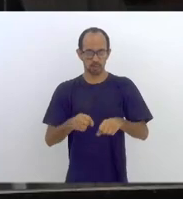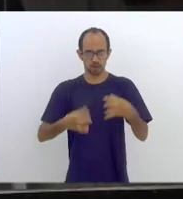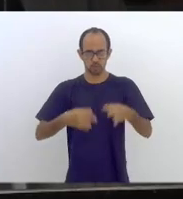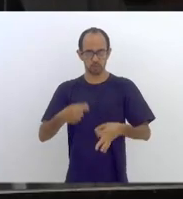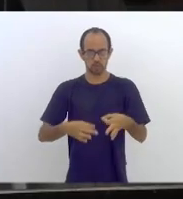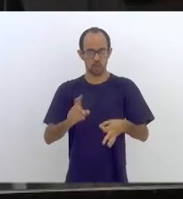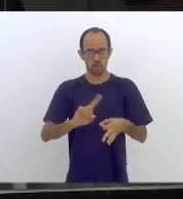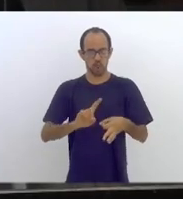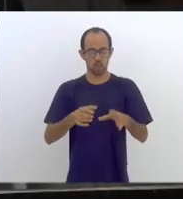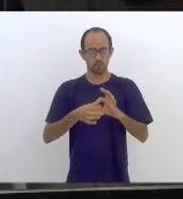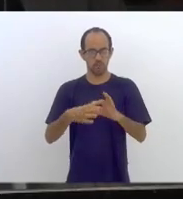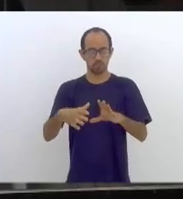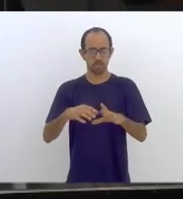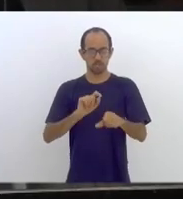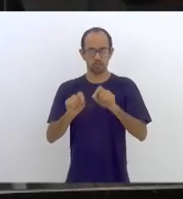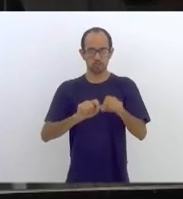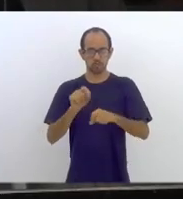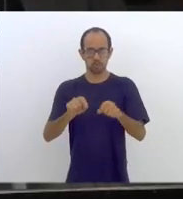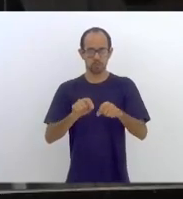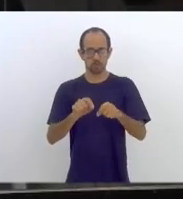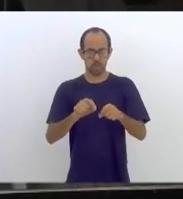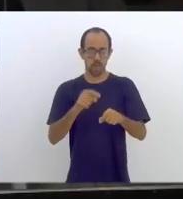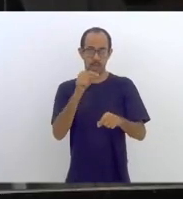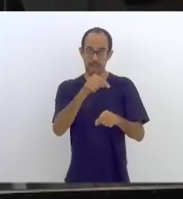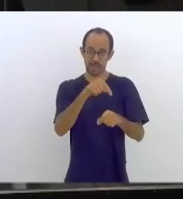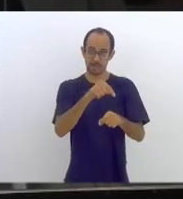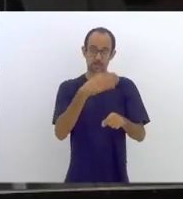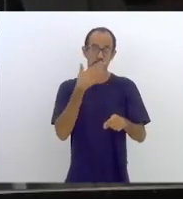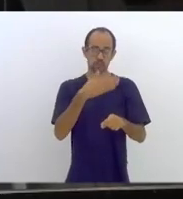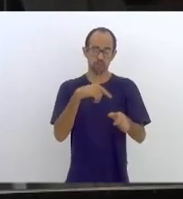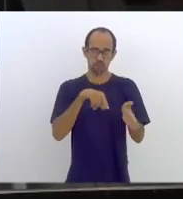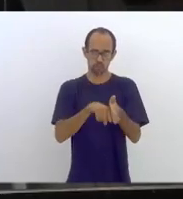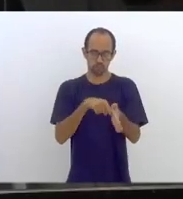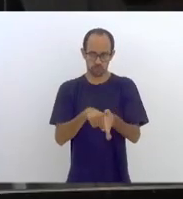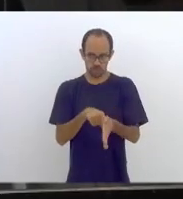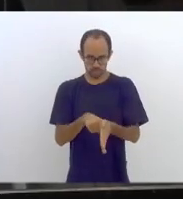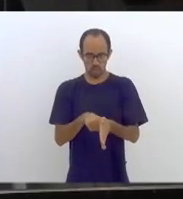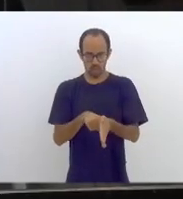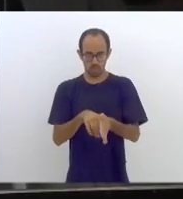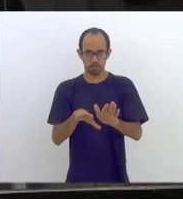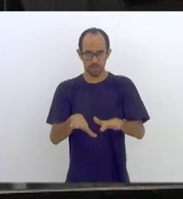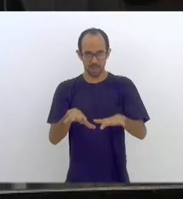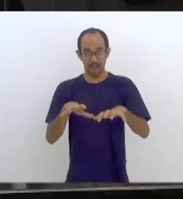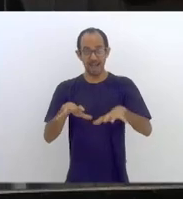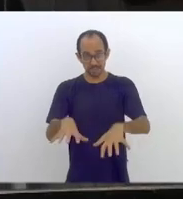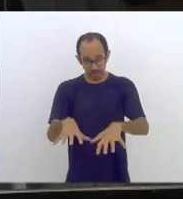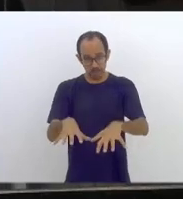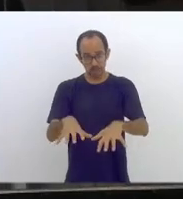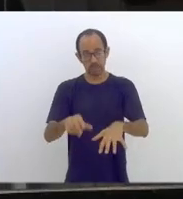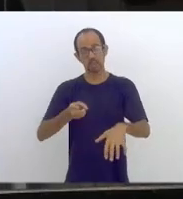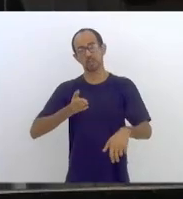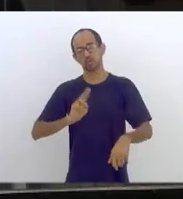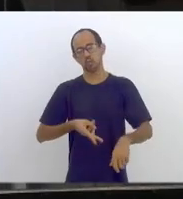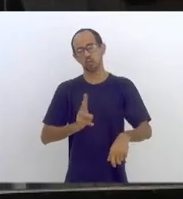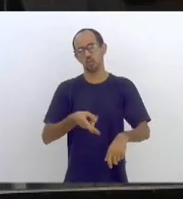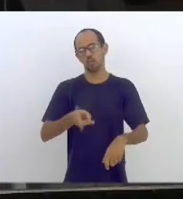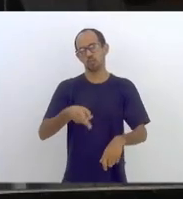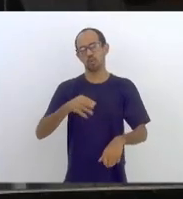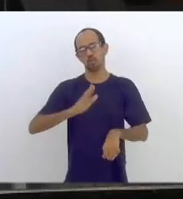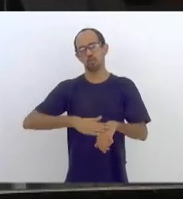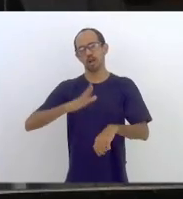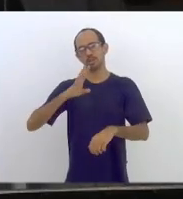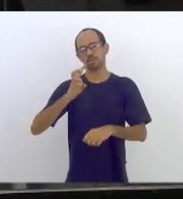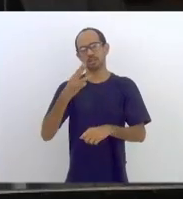permite abertura de tal inquérito mas ainda assim ele vem se perpetrando por mais de três anos